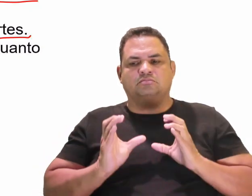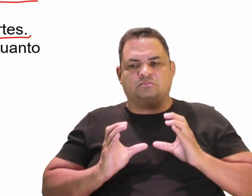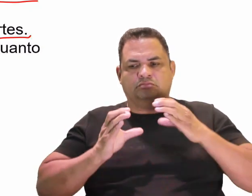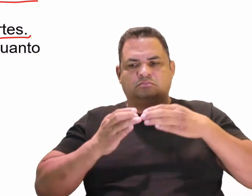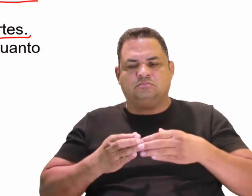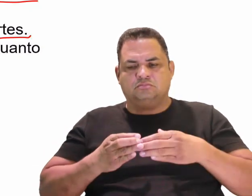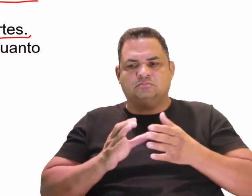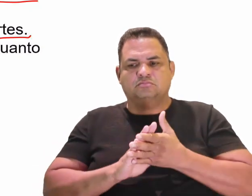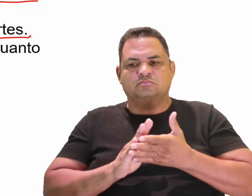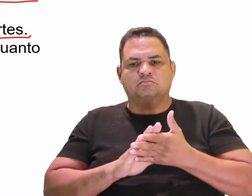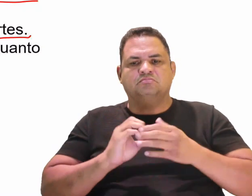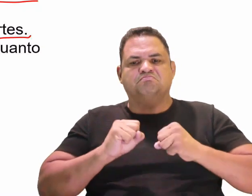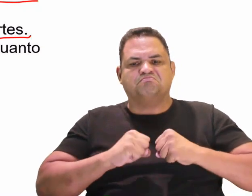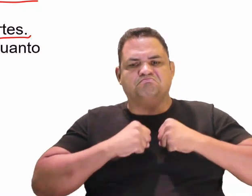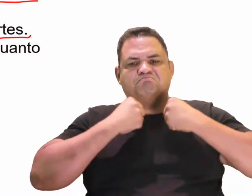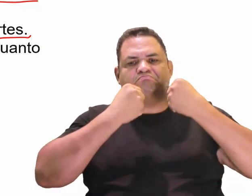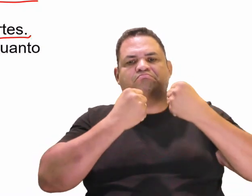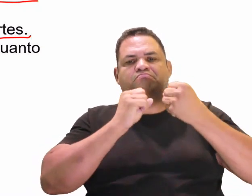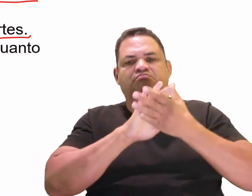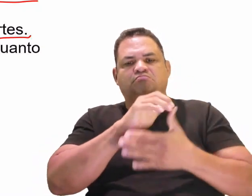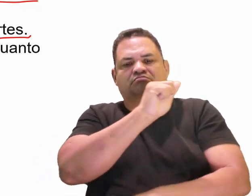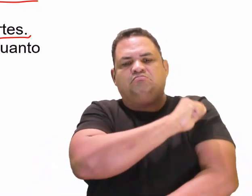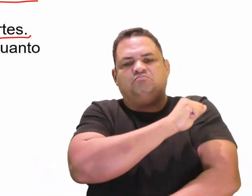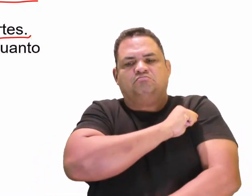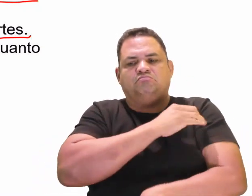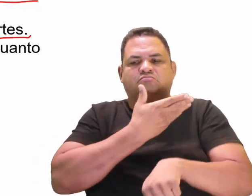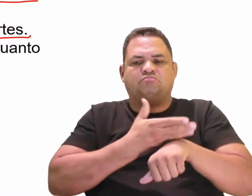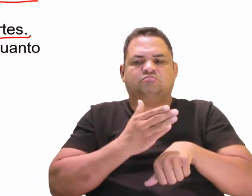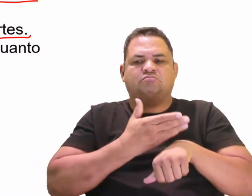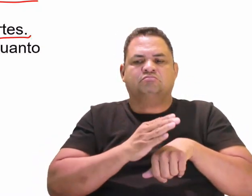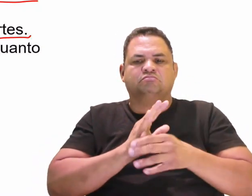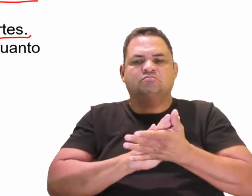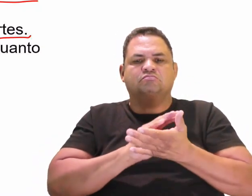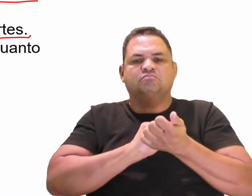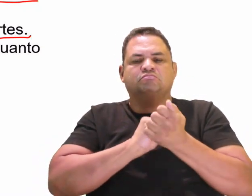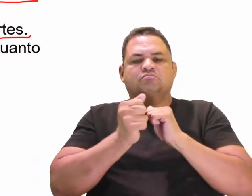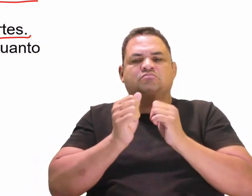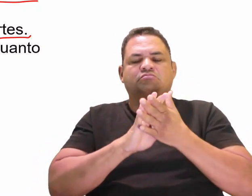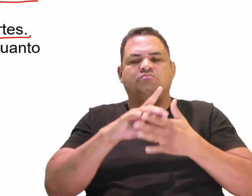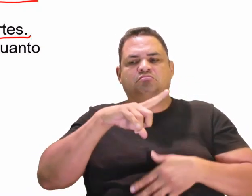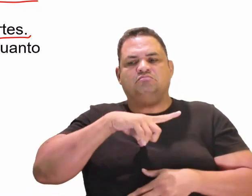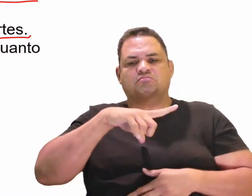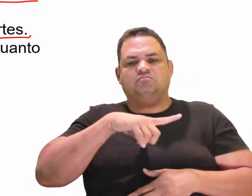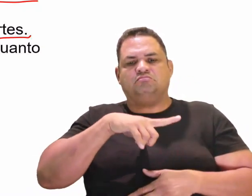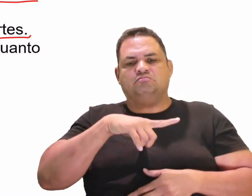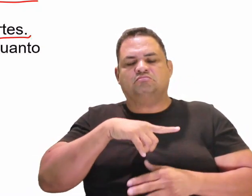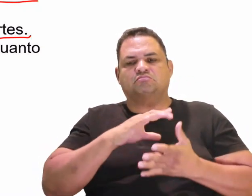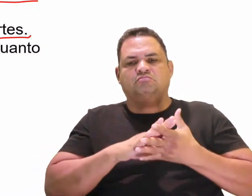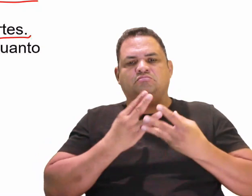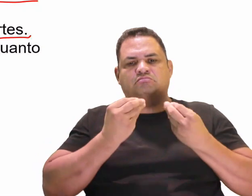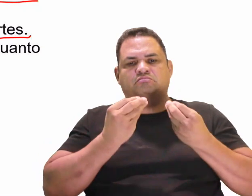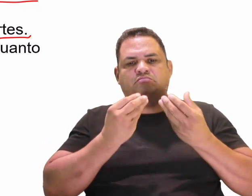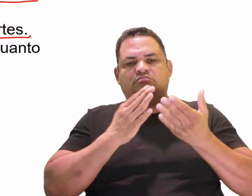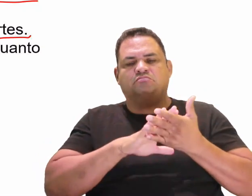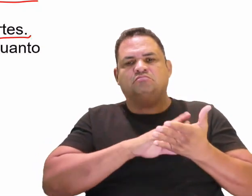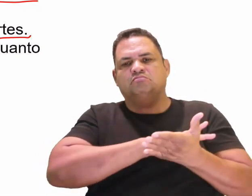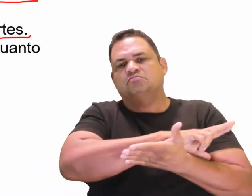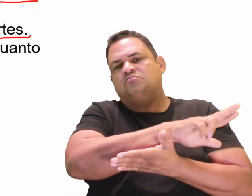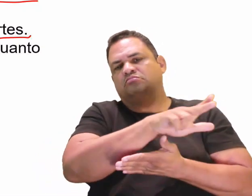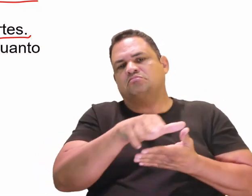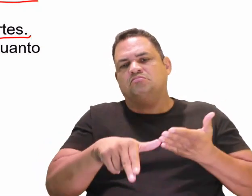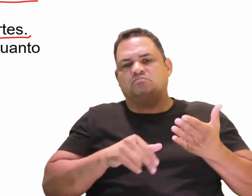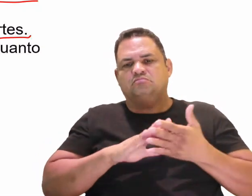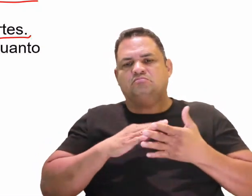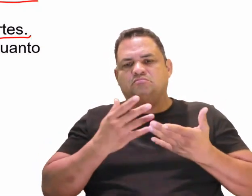conjunto para encorajar esses alunos a praticar mais esportes. Então, eles têm muito tipo